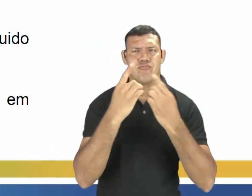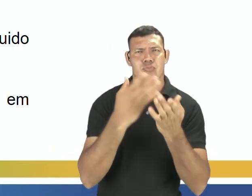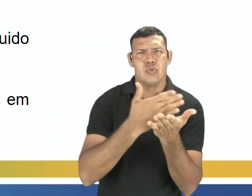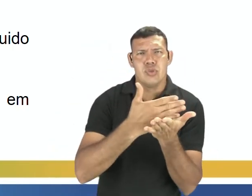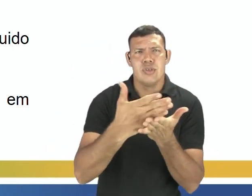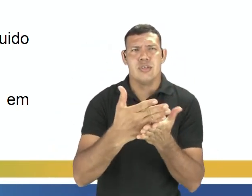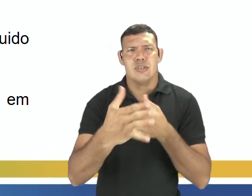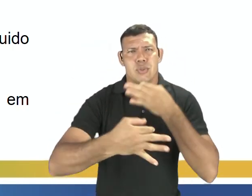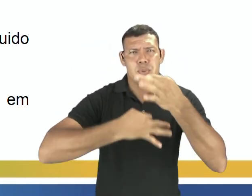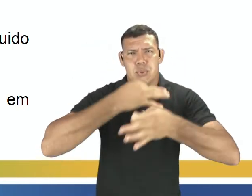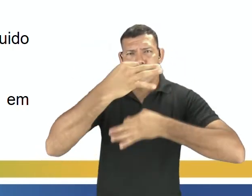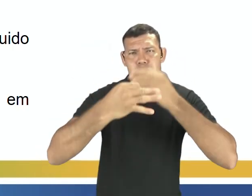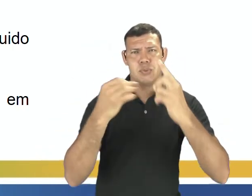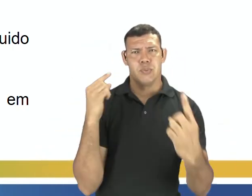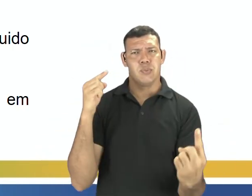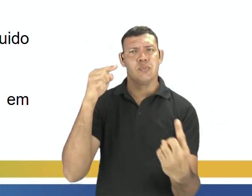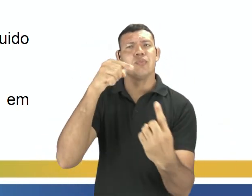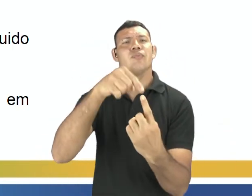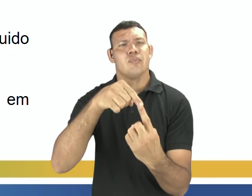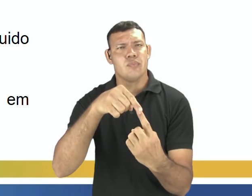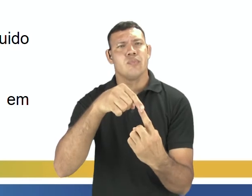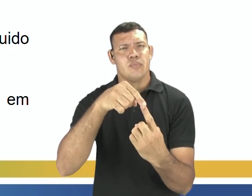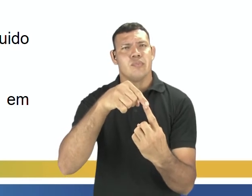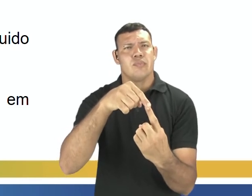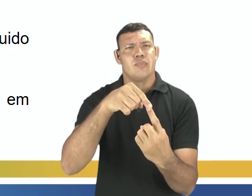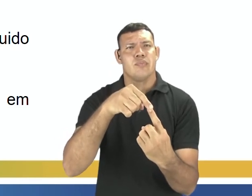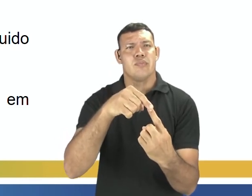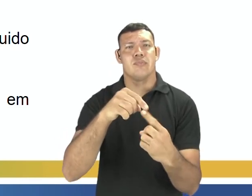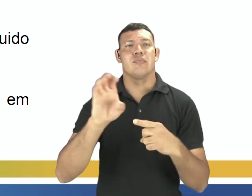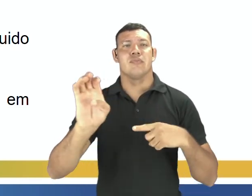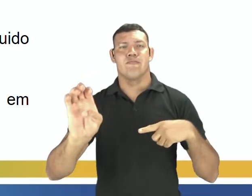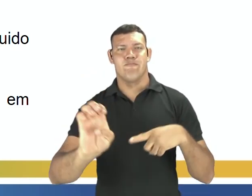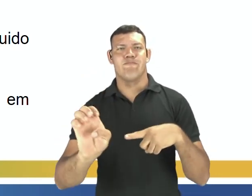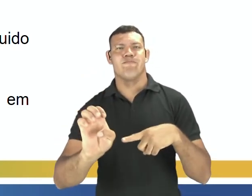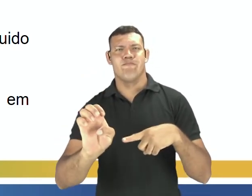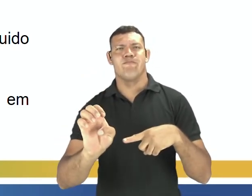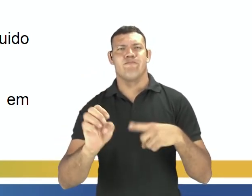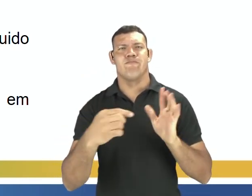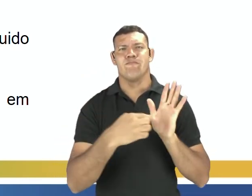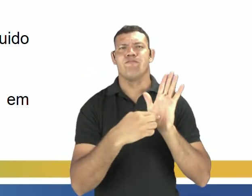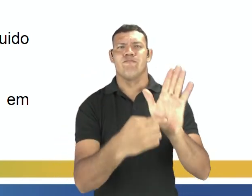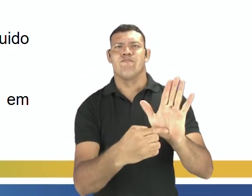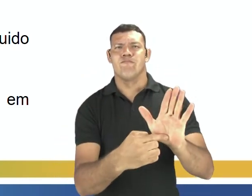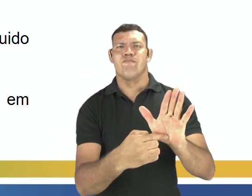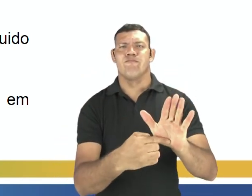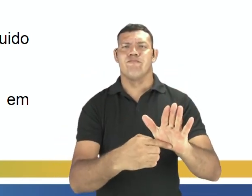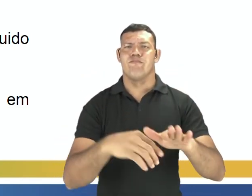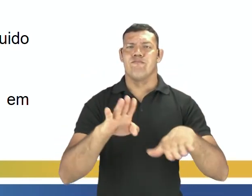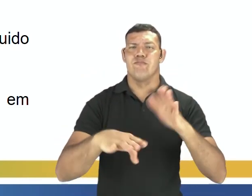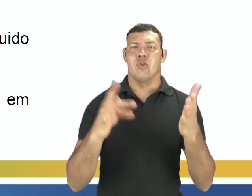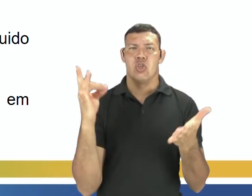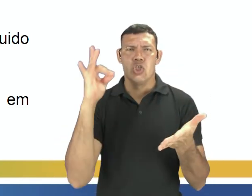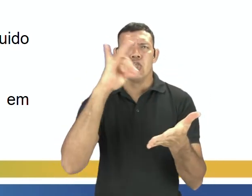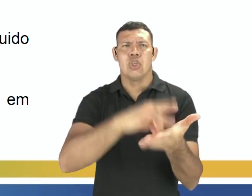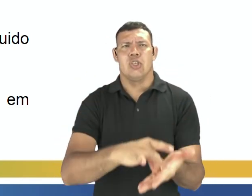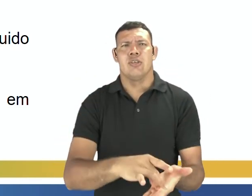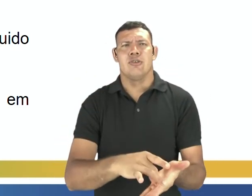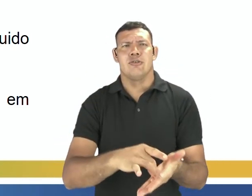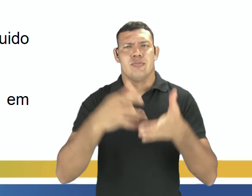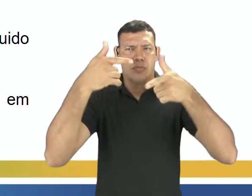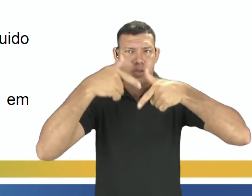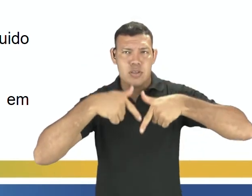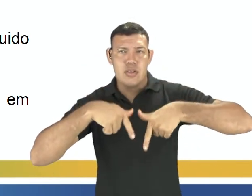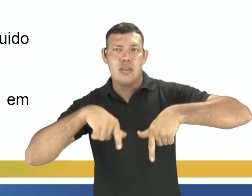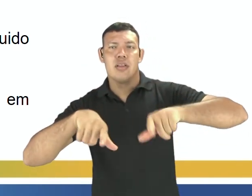de argumentação objetiva. Consiste na apresentação de situações pouco realistas em linguagem metafórica. Lembra o que eu disse